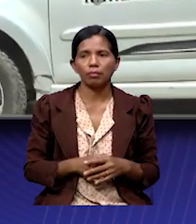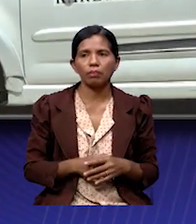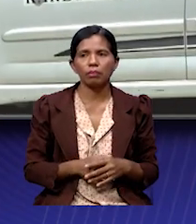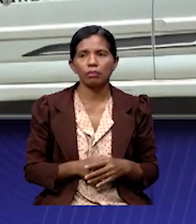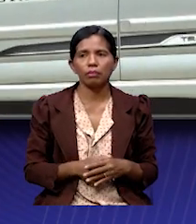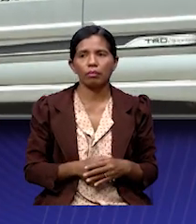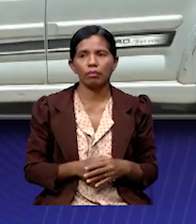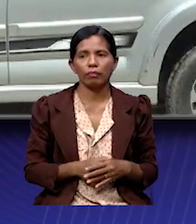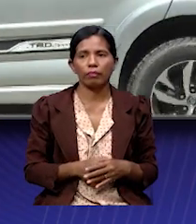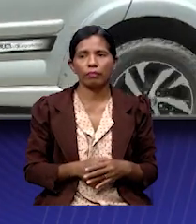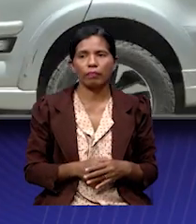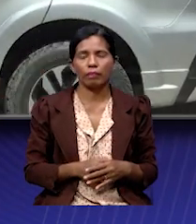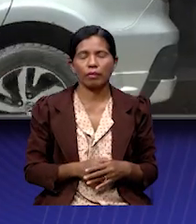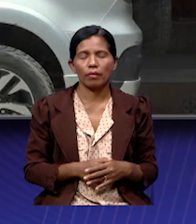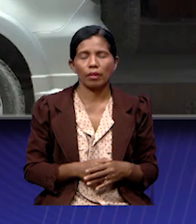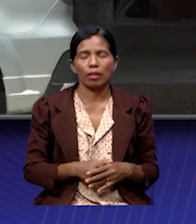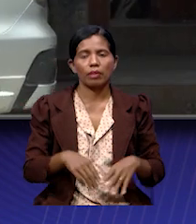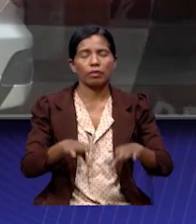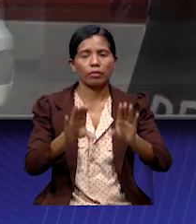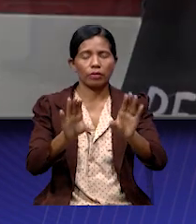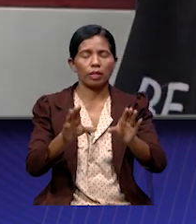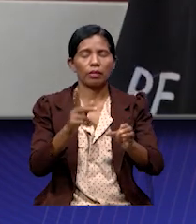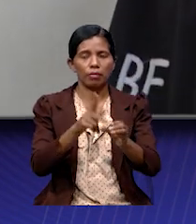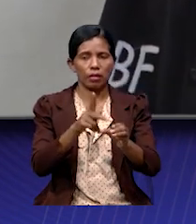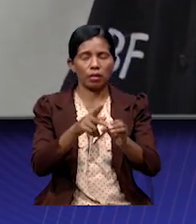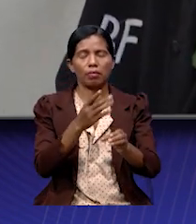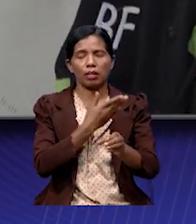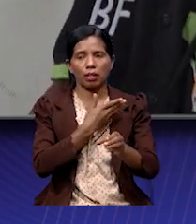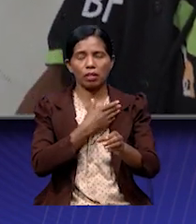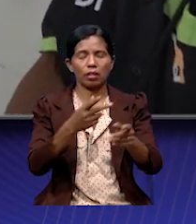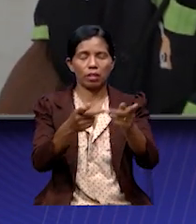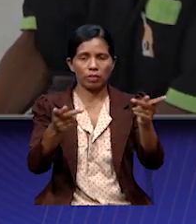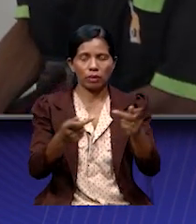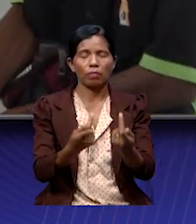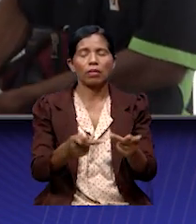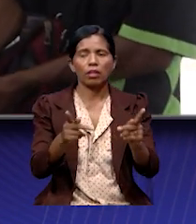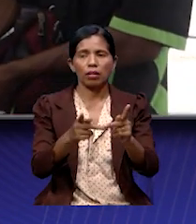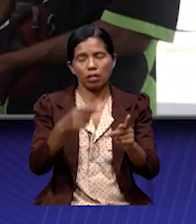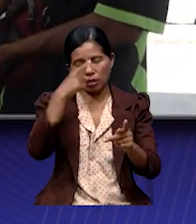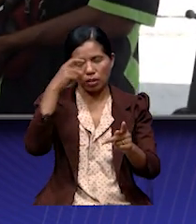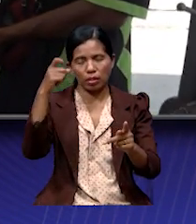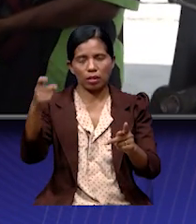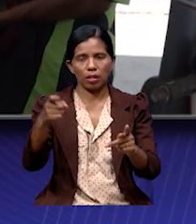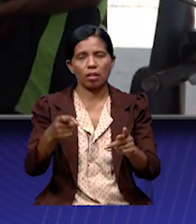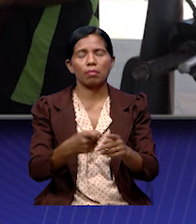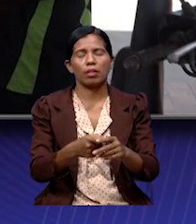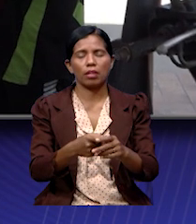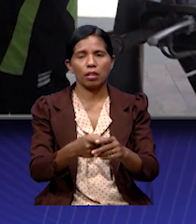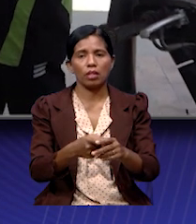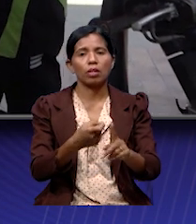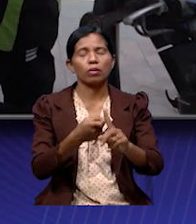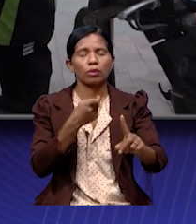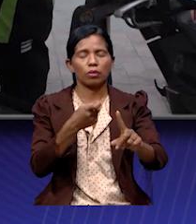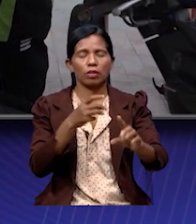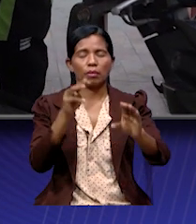Além de folha em combustível e aposto abastecimento combustível sae, também impacto que se fala em mercado mundial